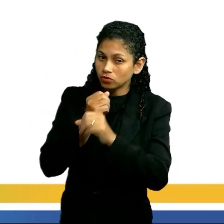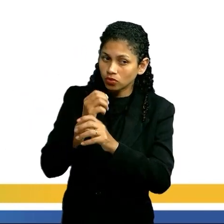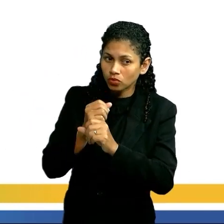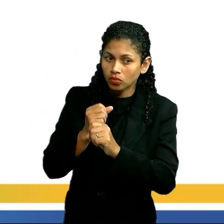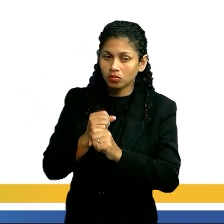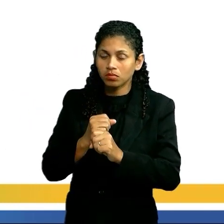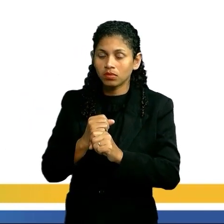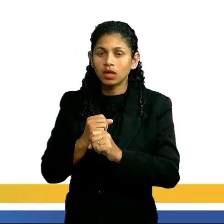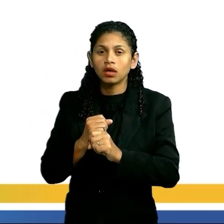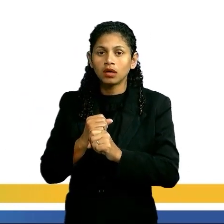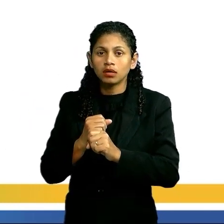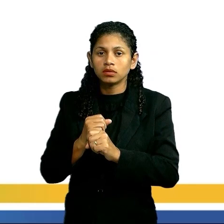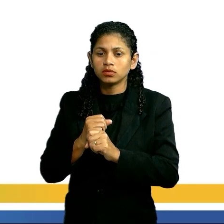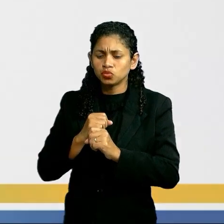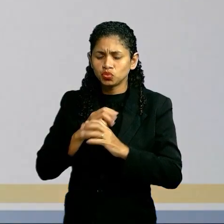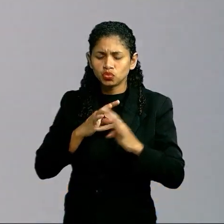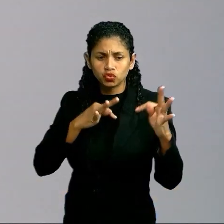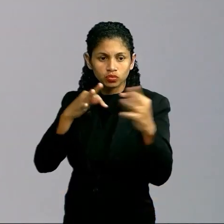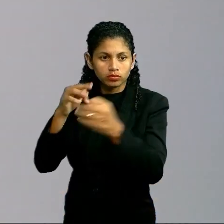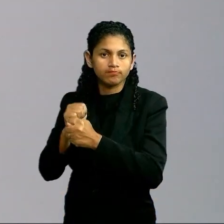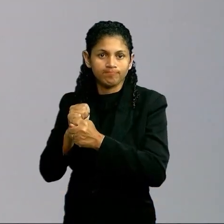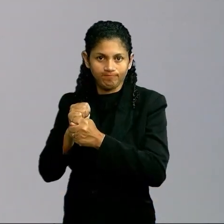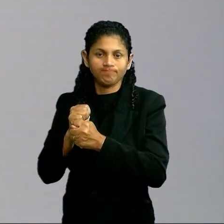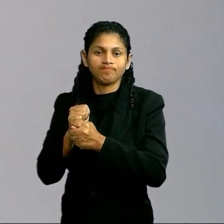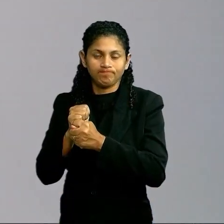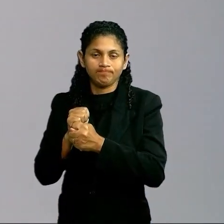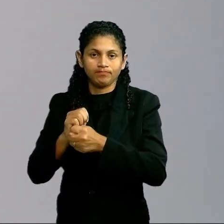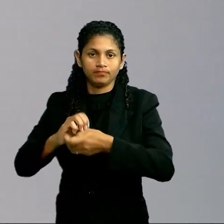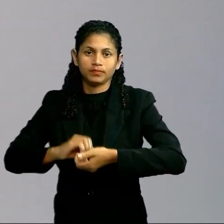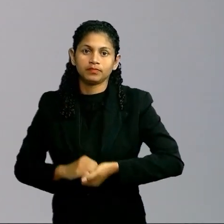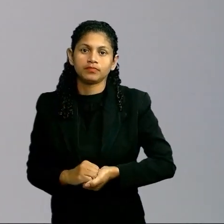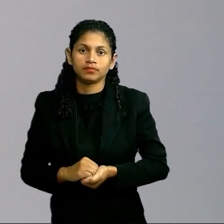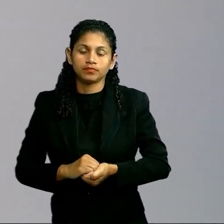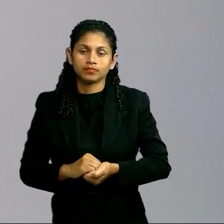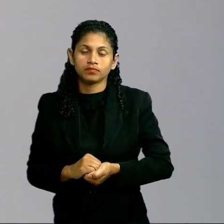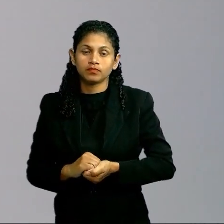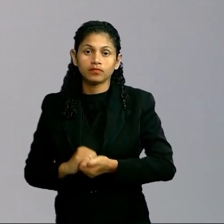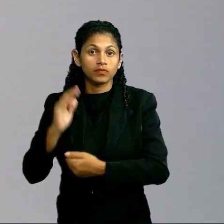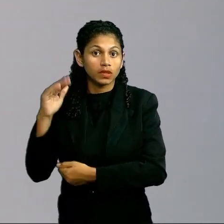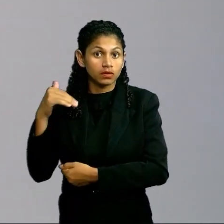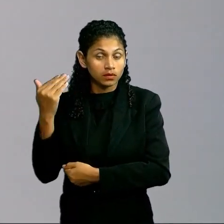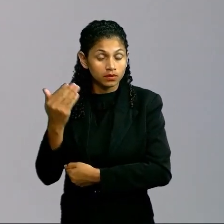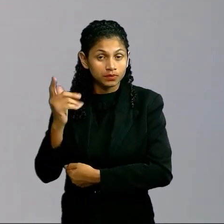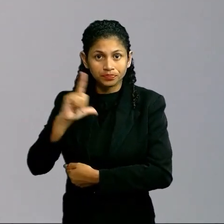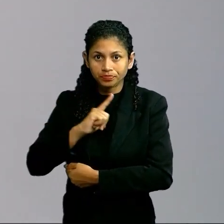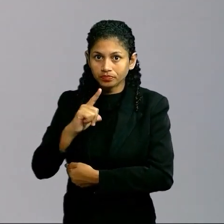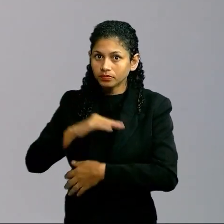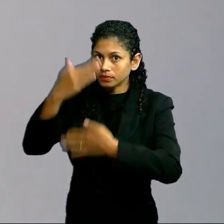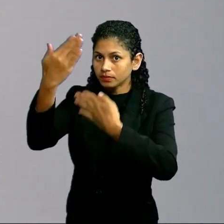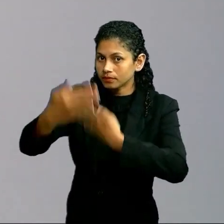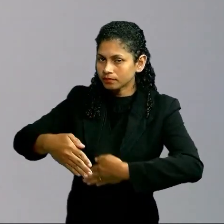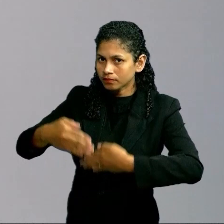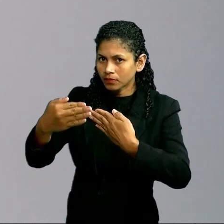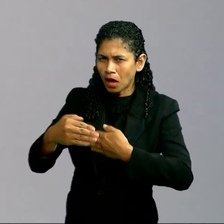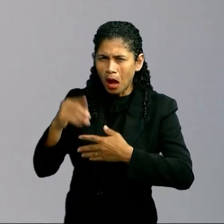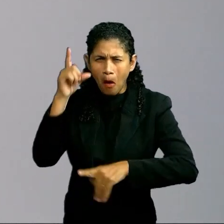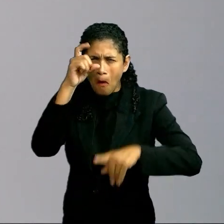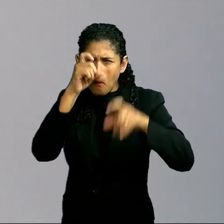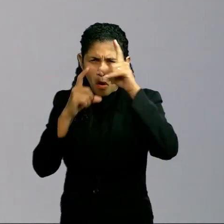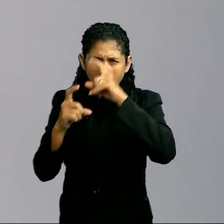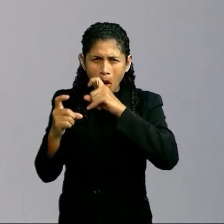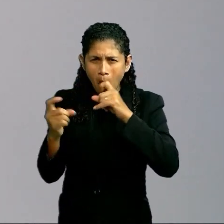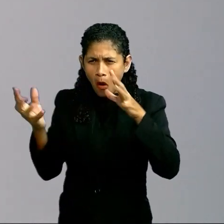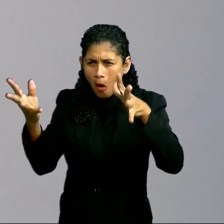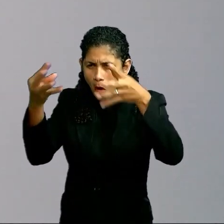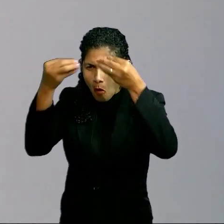para ver se realmente pesa isso, 170. E assim, quando isso cai numa prova, não se preocupa em decorar os